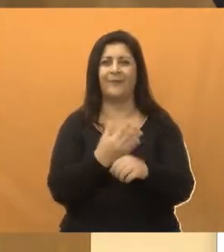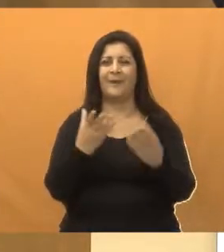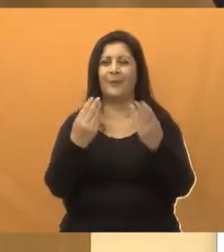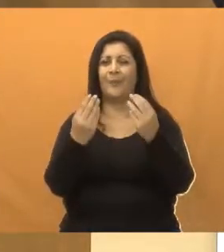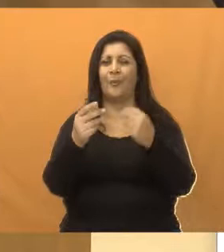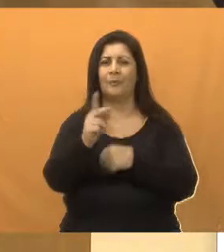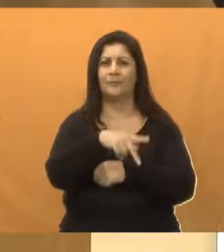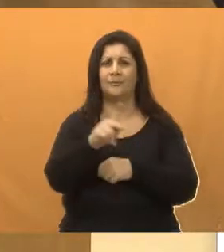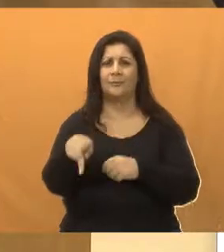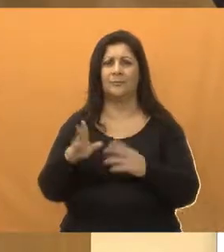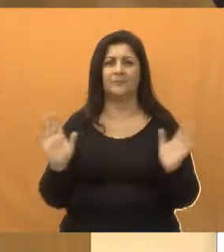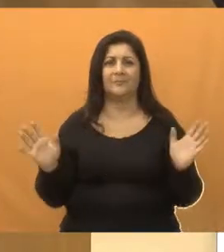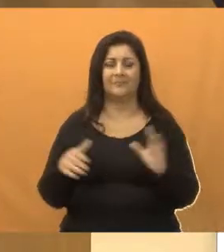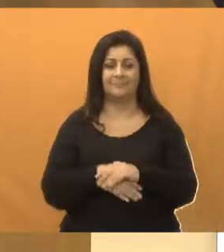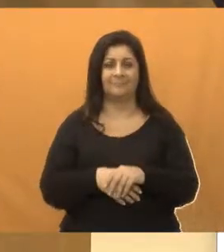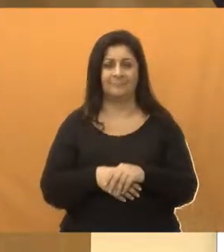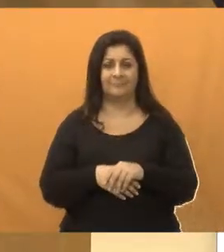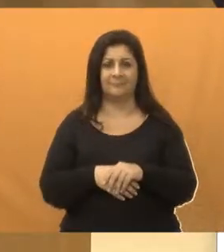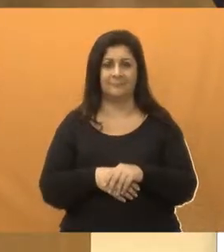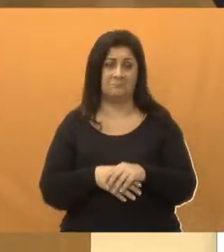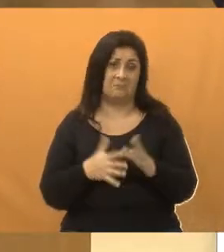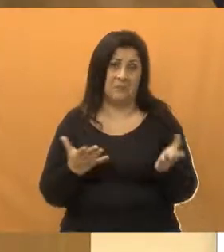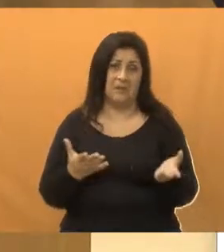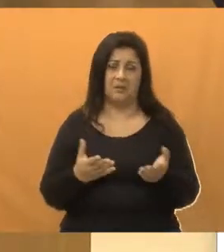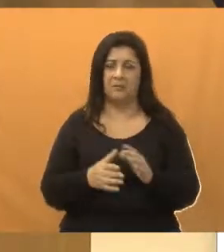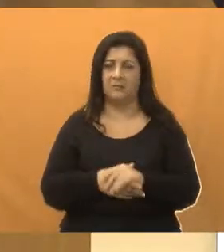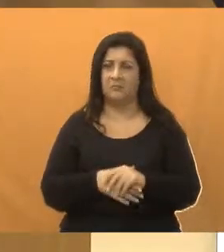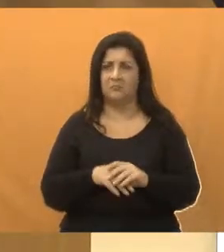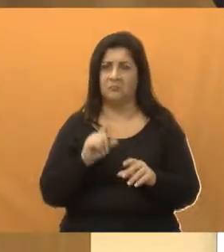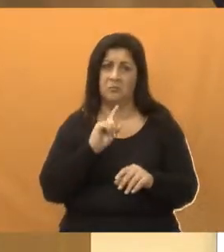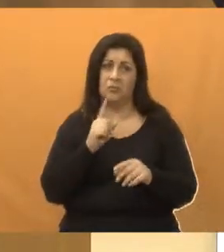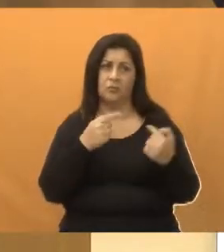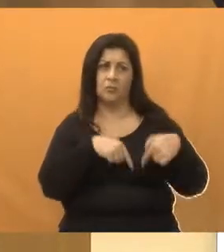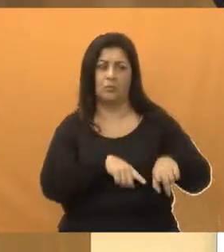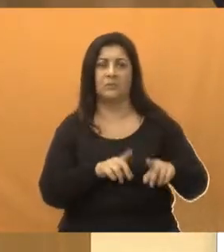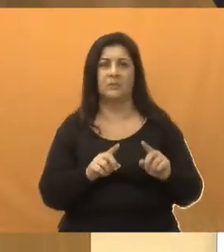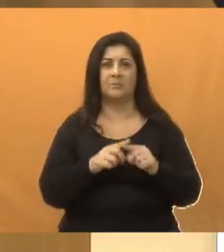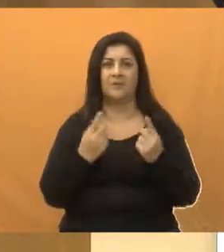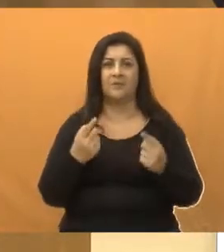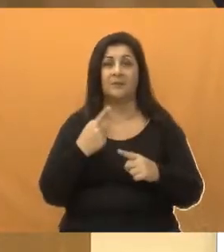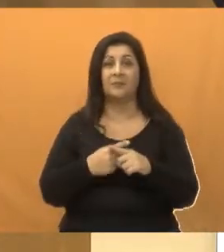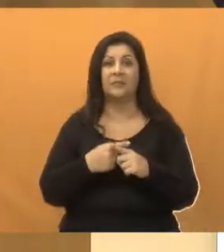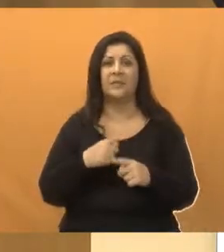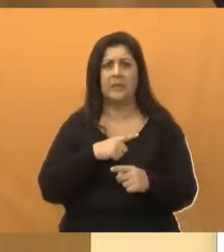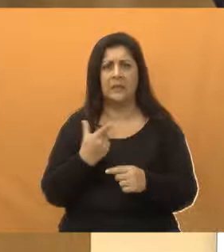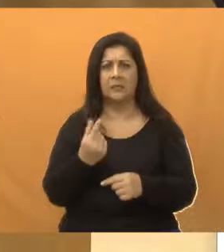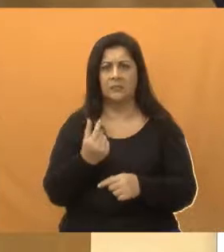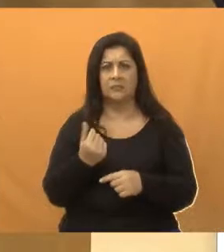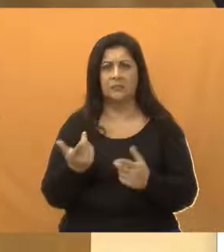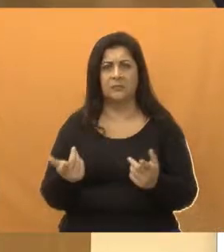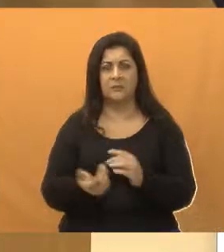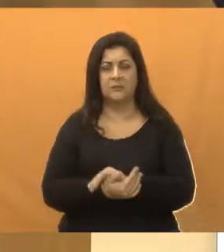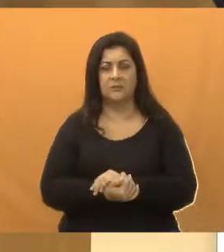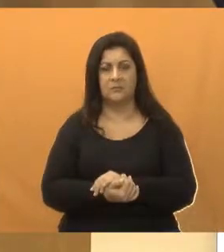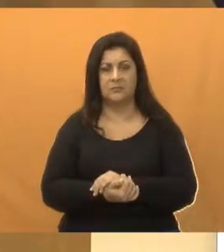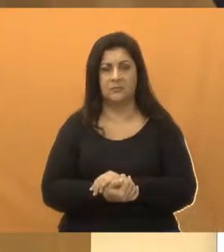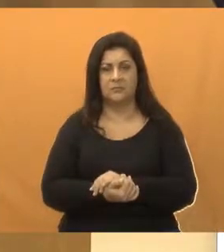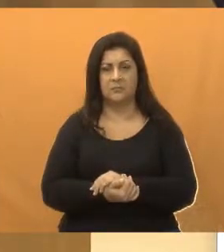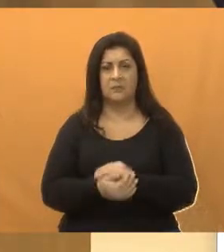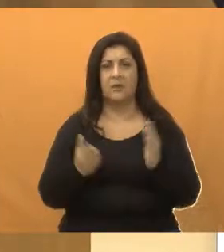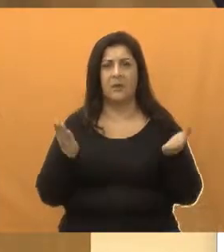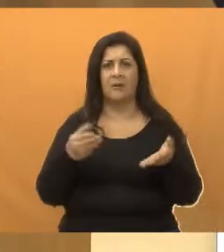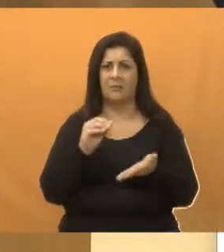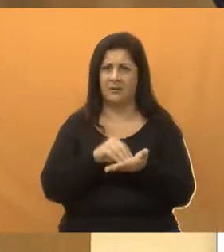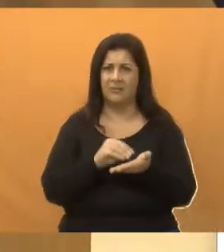que também não sou contra, é uma opção, mas é porque não conseguiu gastar o dinheiro. Agora está